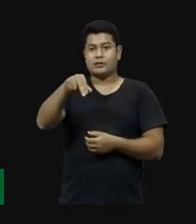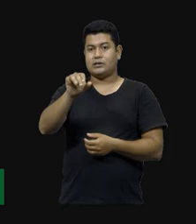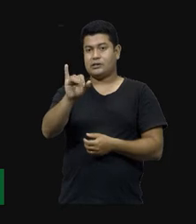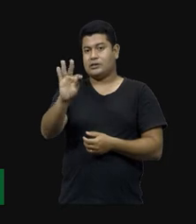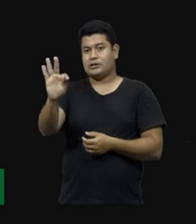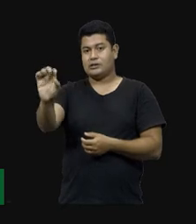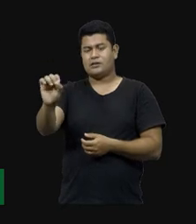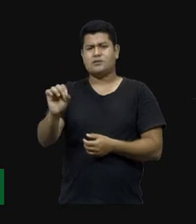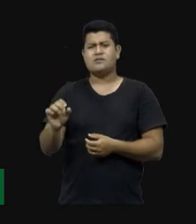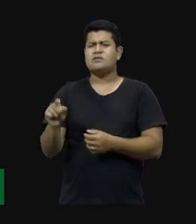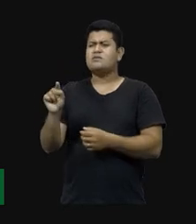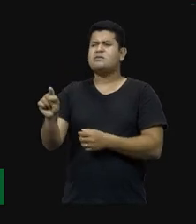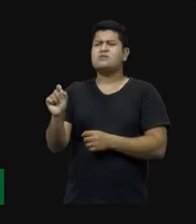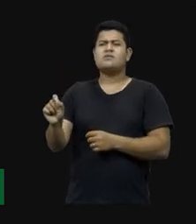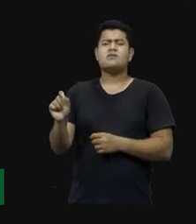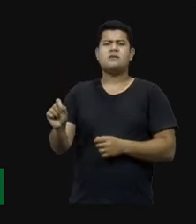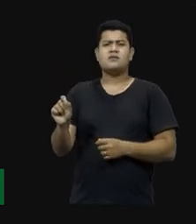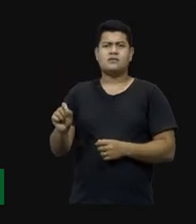Quem será o Bonito?